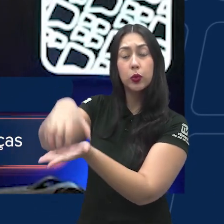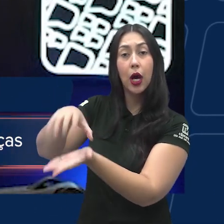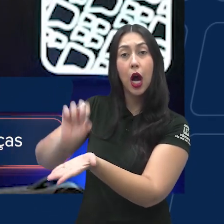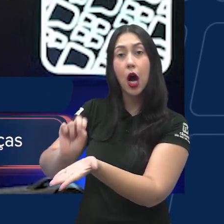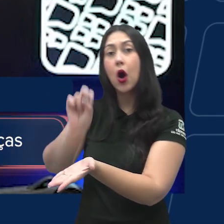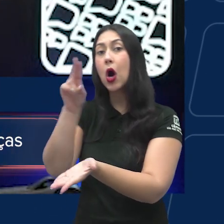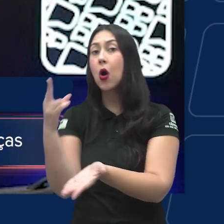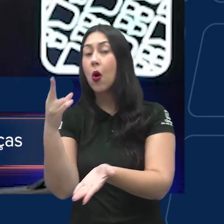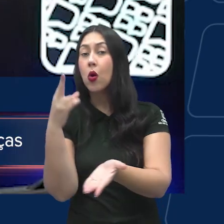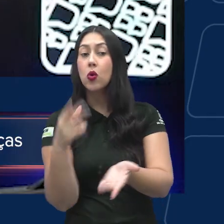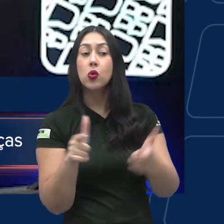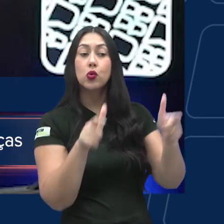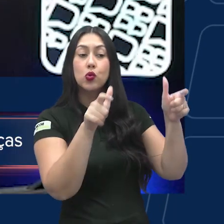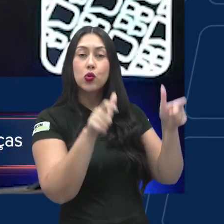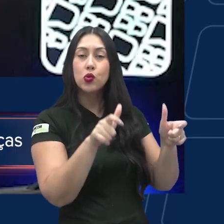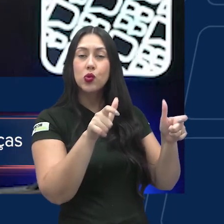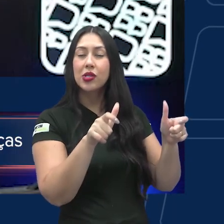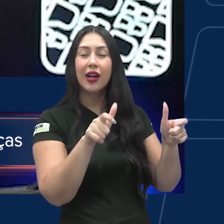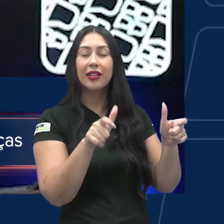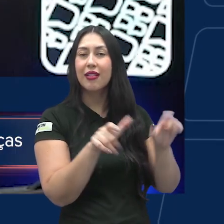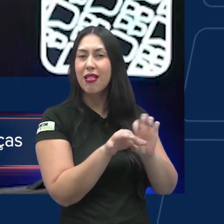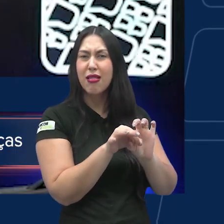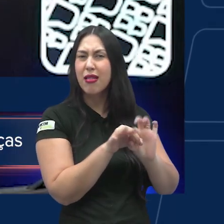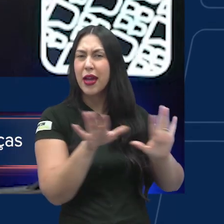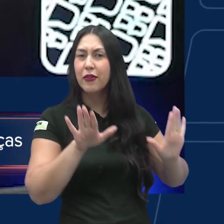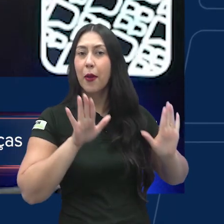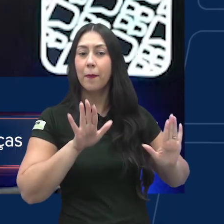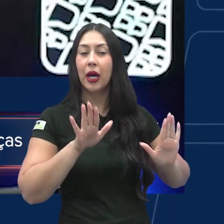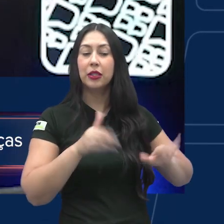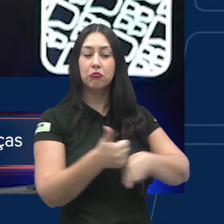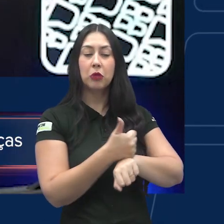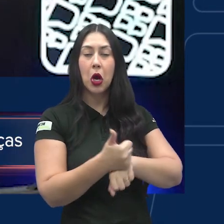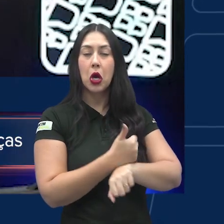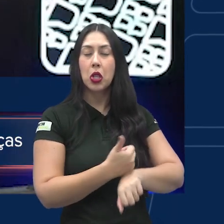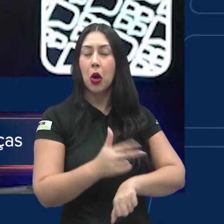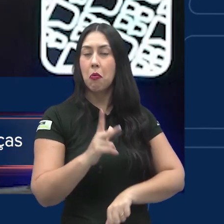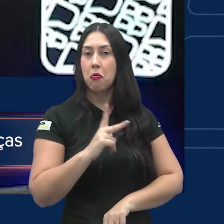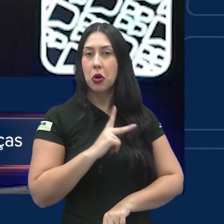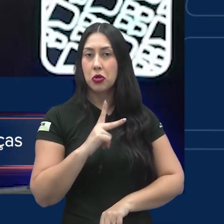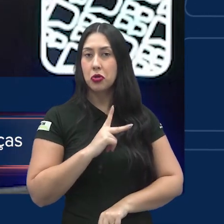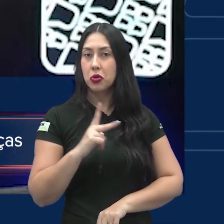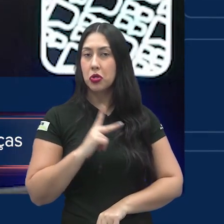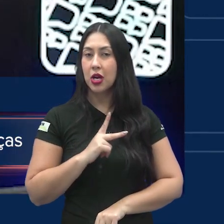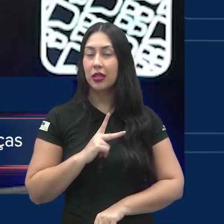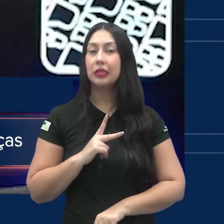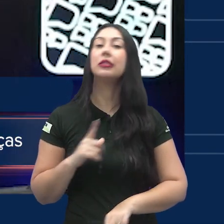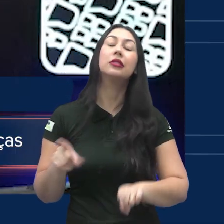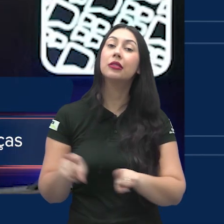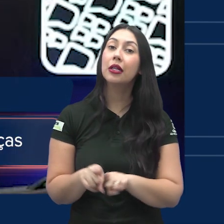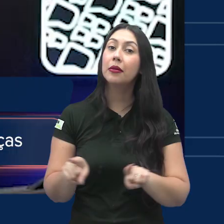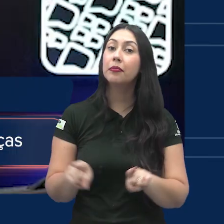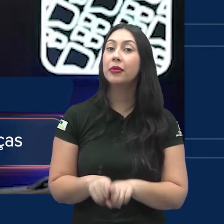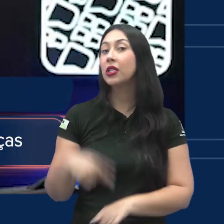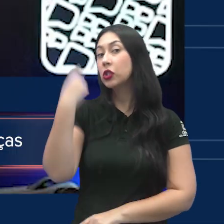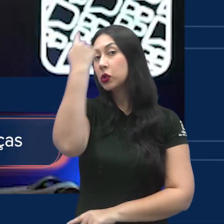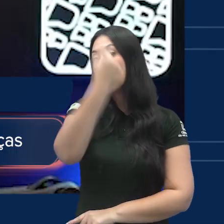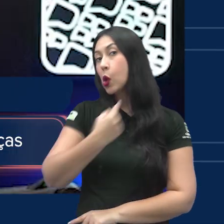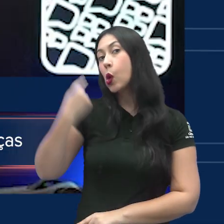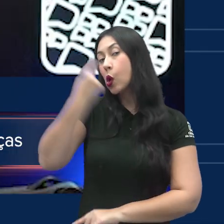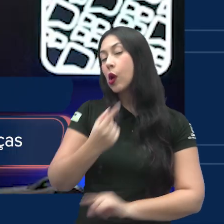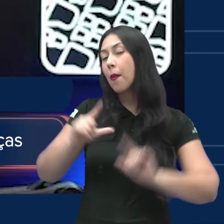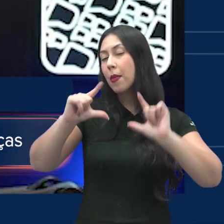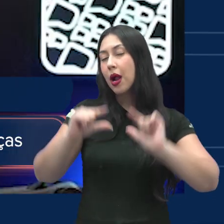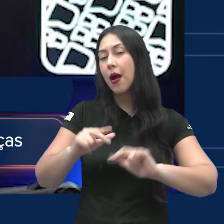autônomo ou junto a uma autoescola. Isso também traz mais liberdade de escolha e, pela diminuição da carga horária, também